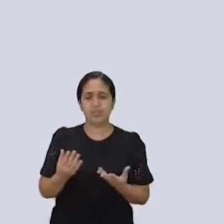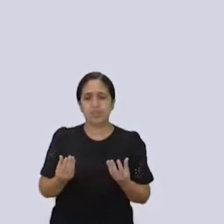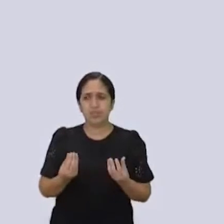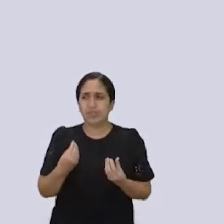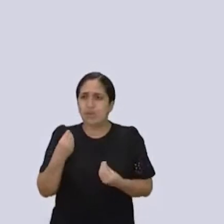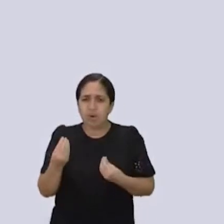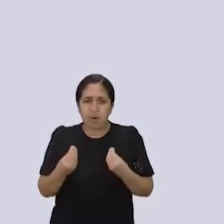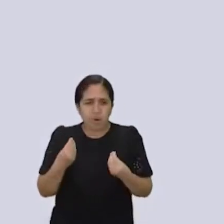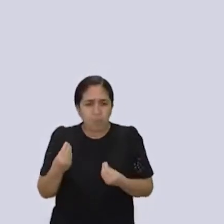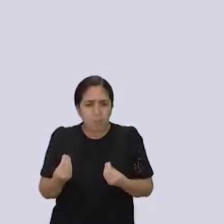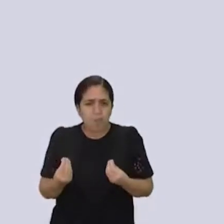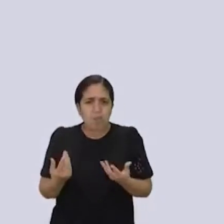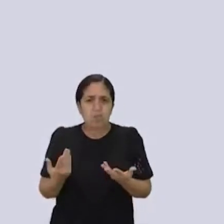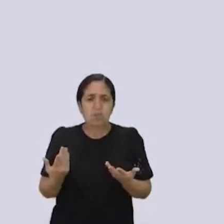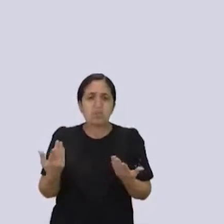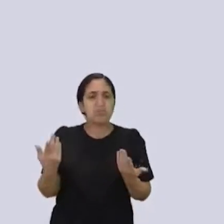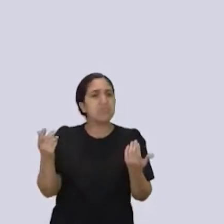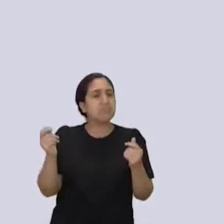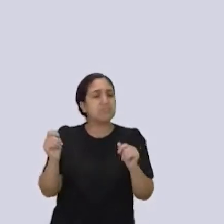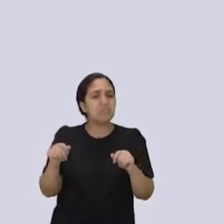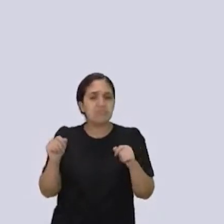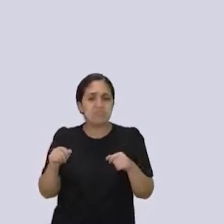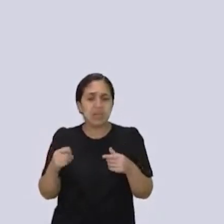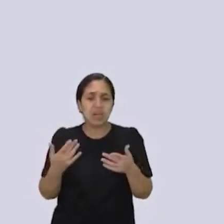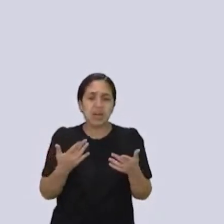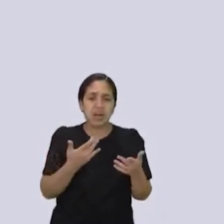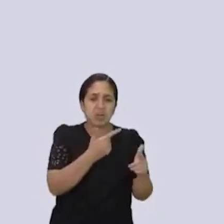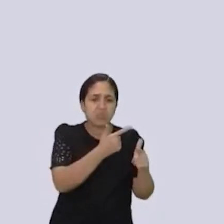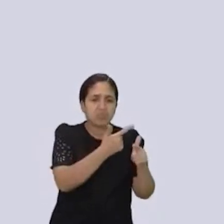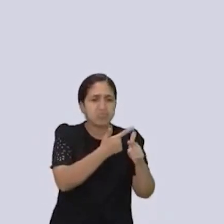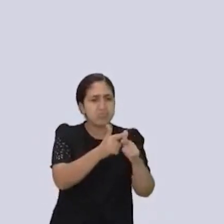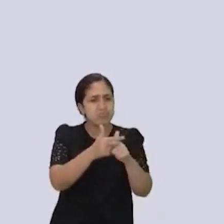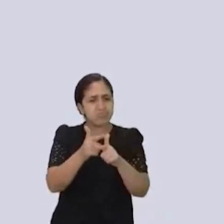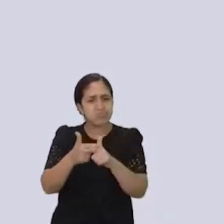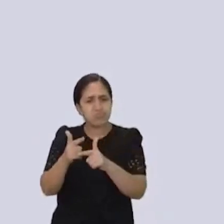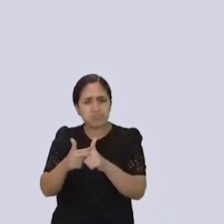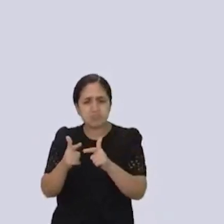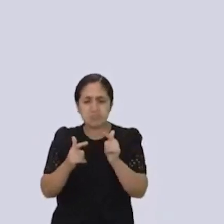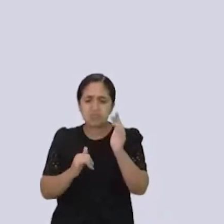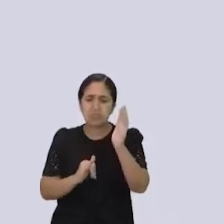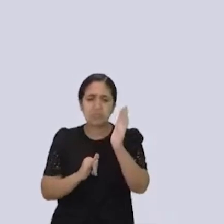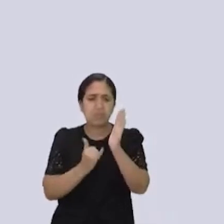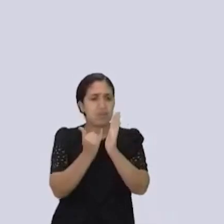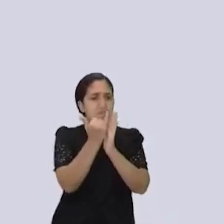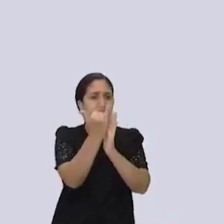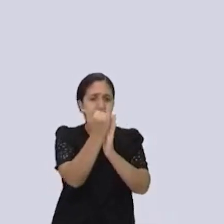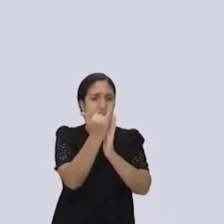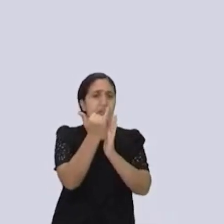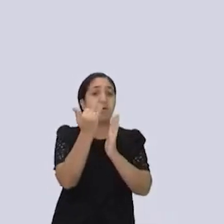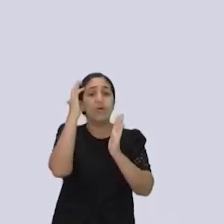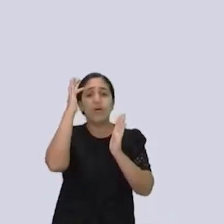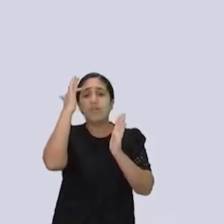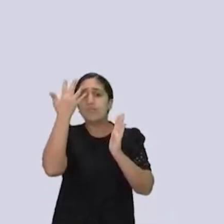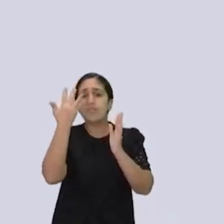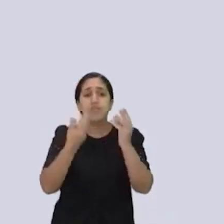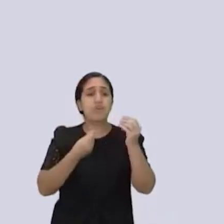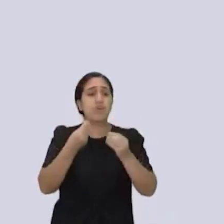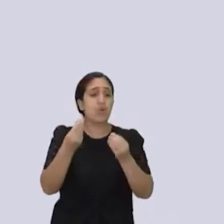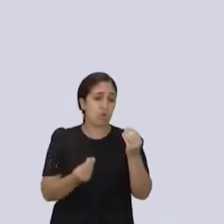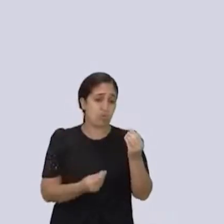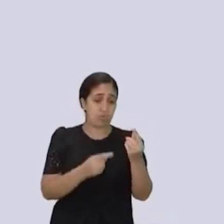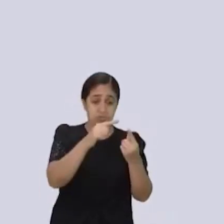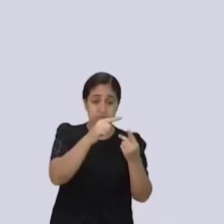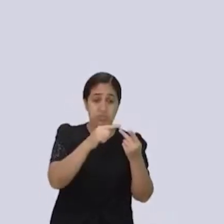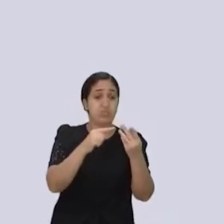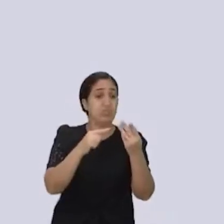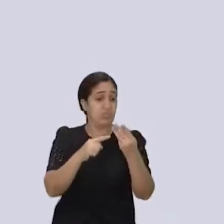de como nós poderíamos resolver os problemas da inflação desses produtos. Então, por